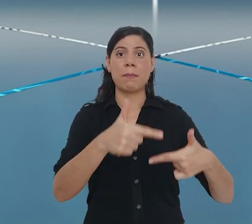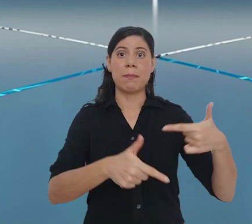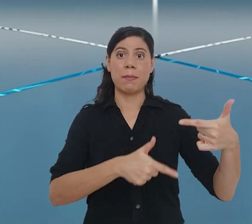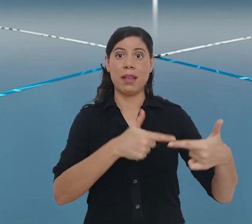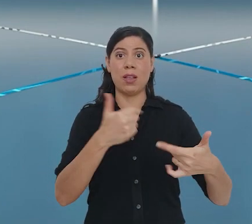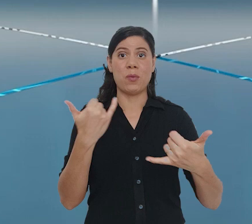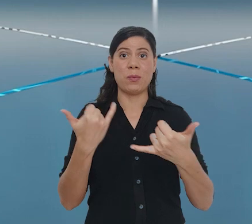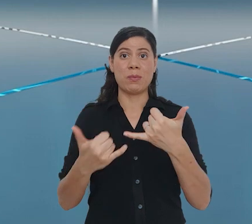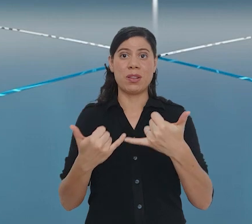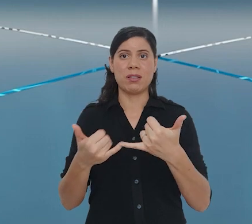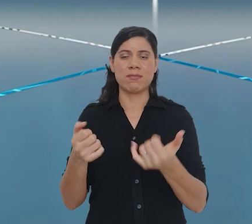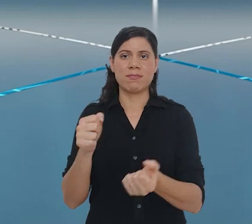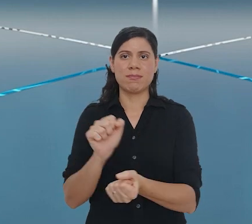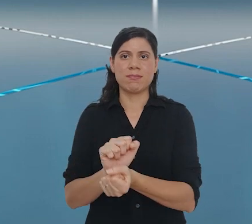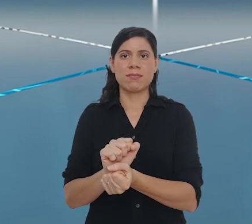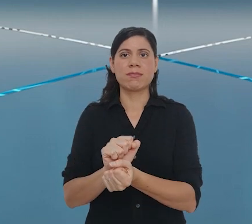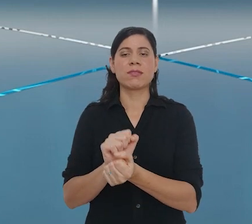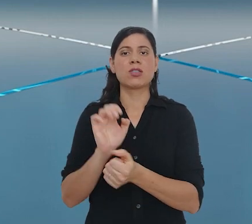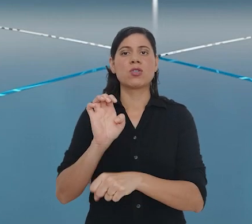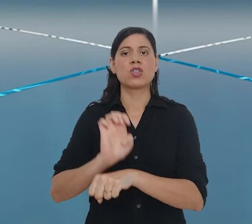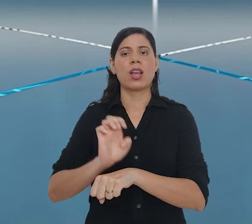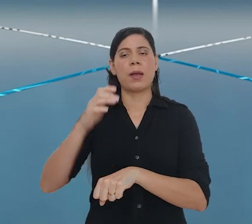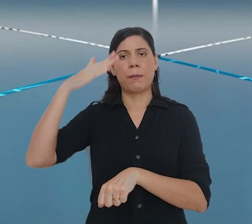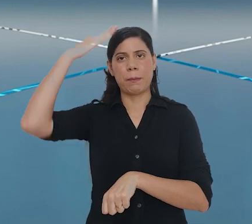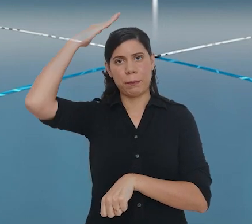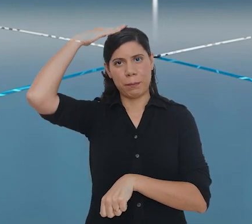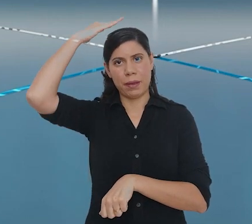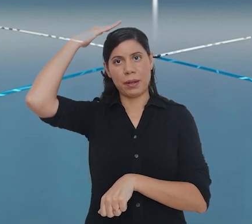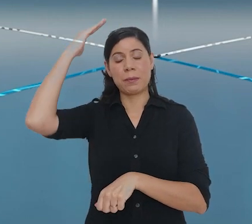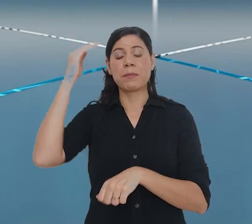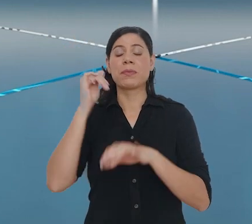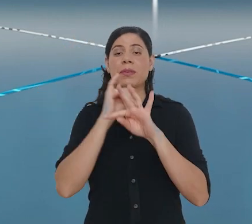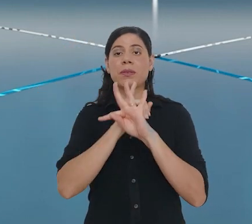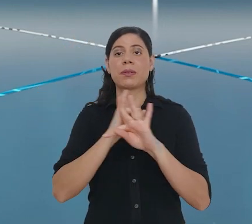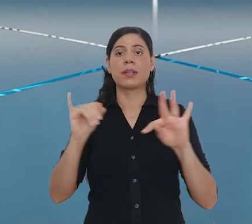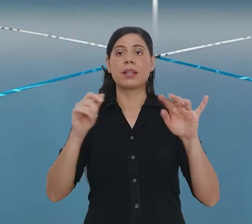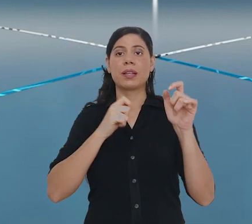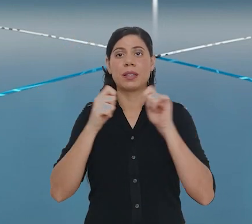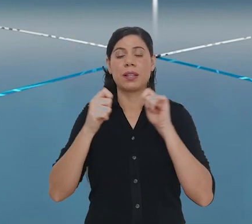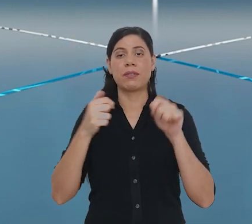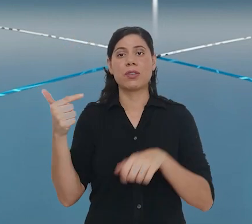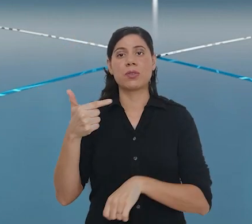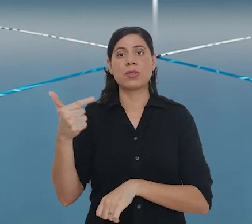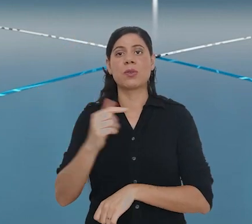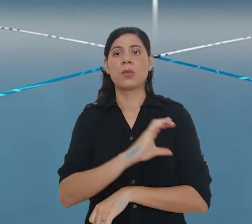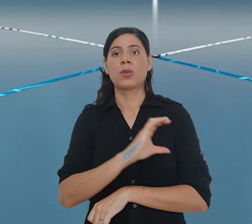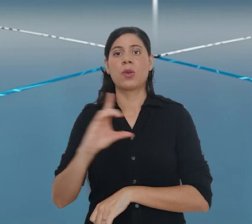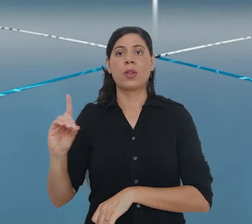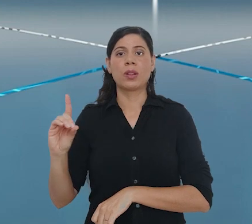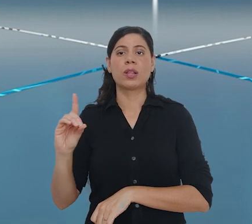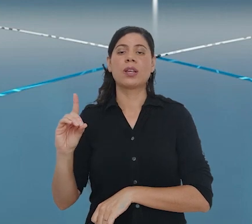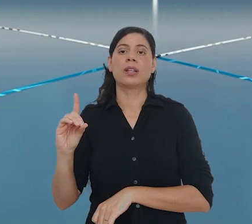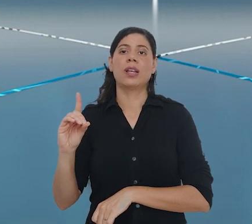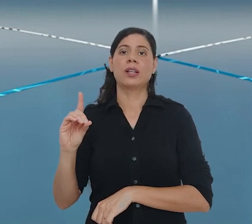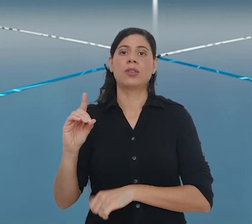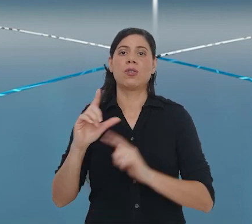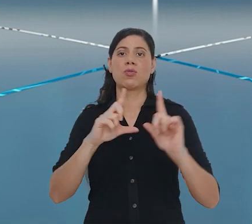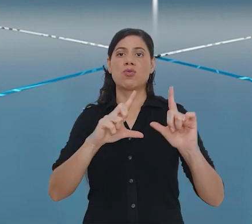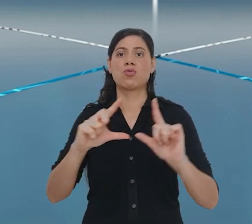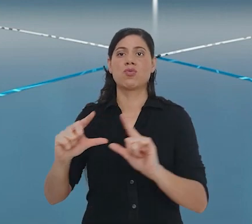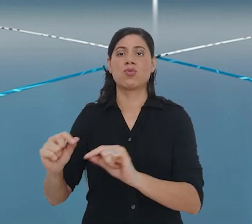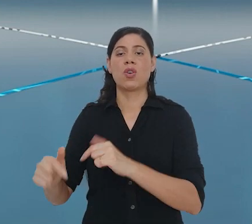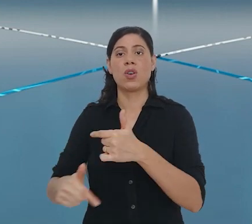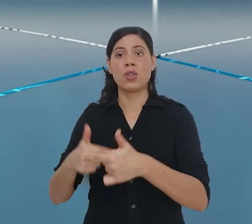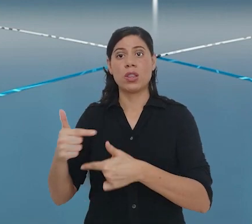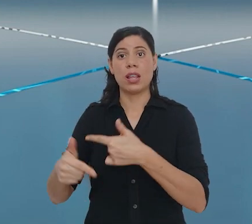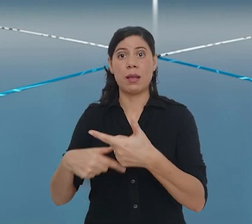situação análoga à de escravos no Pará. No IT Entrevista, o vice-coordenador nacional de erradicação do trabalho escravo